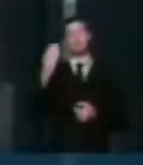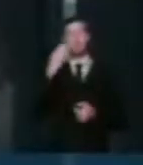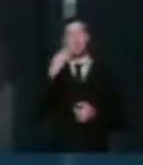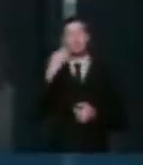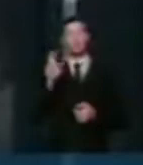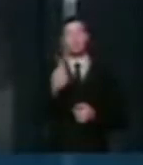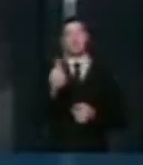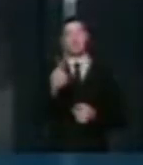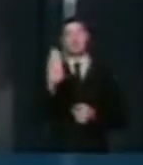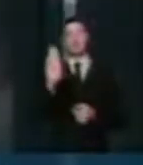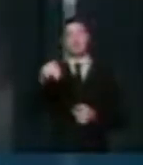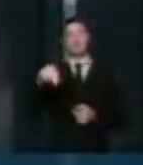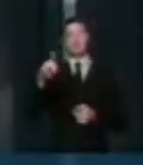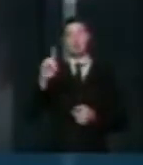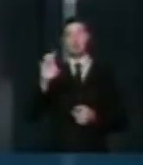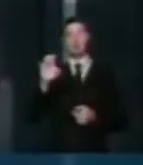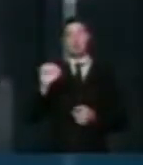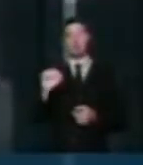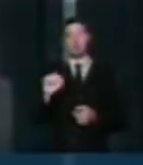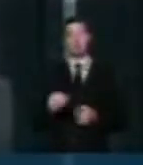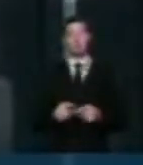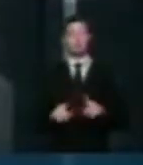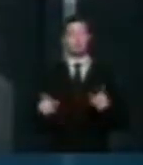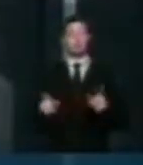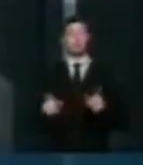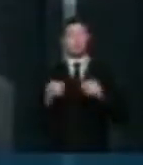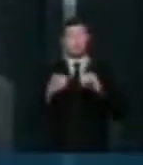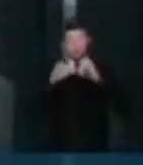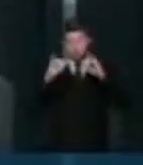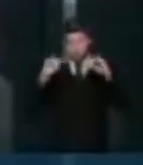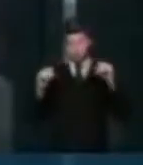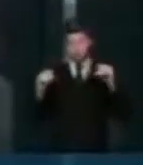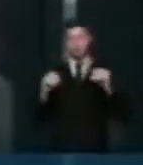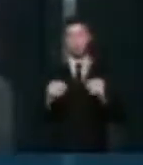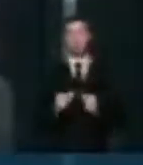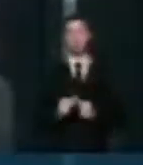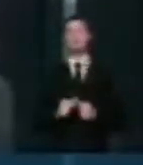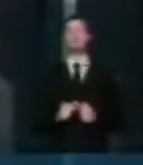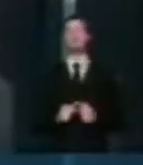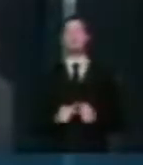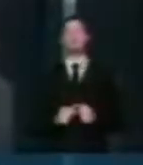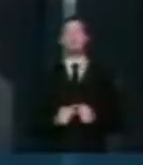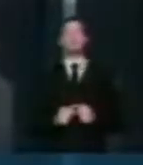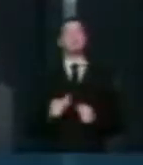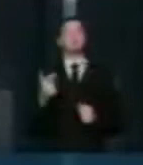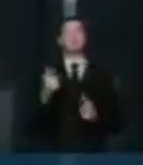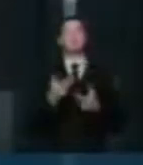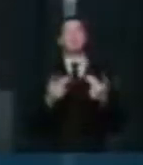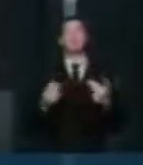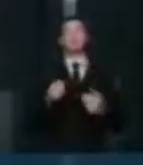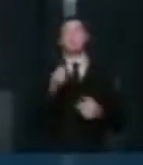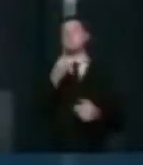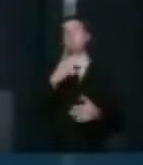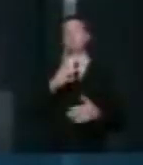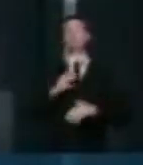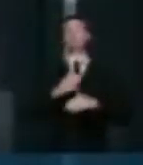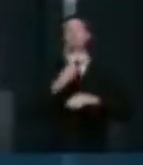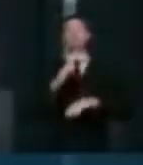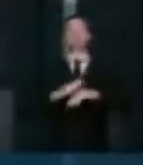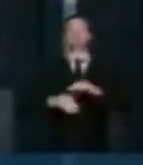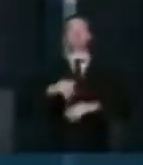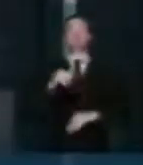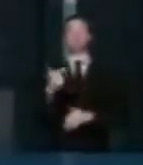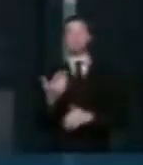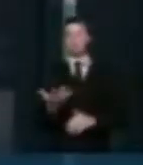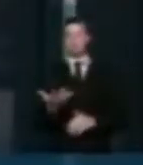BNDES. Ocorre que o pacote anunciado com pompa pela Presidente não tem muitos efeitos práticos do exercício em vigor.